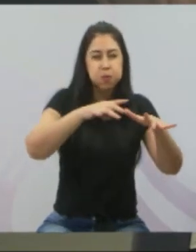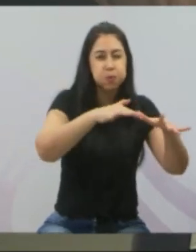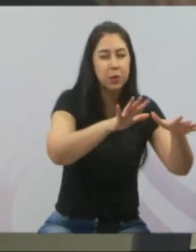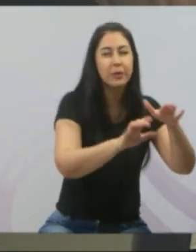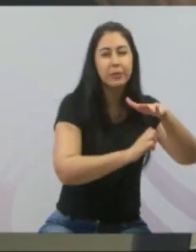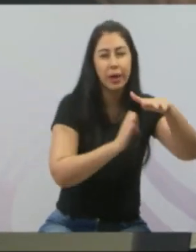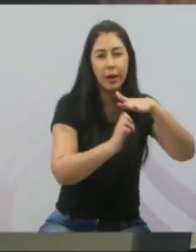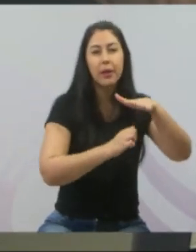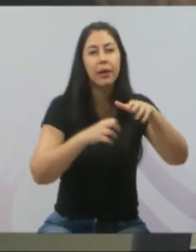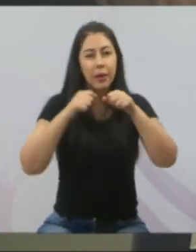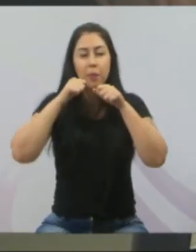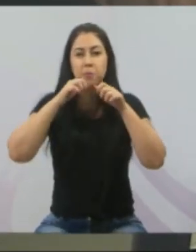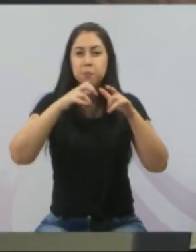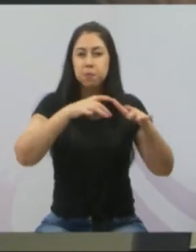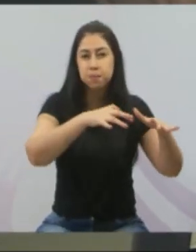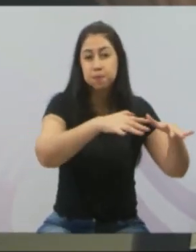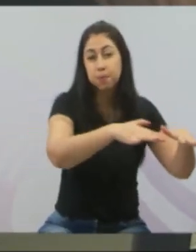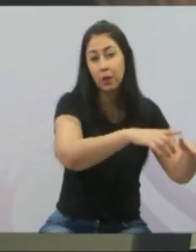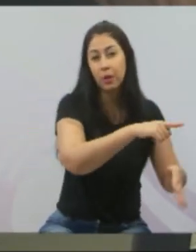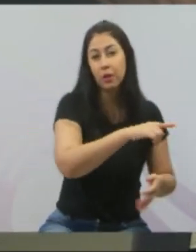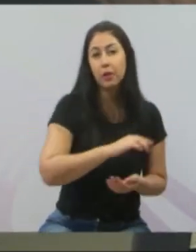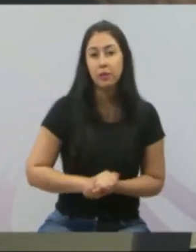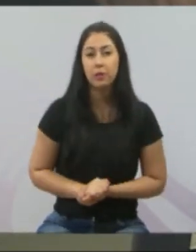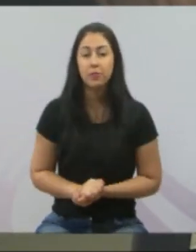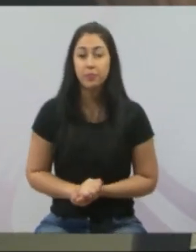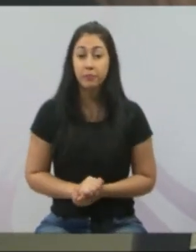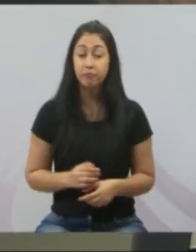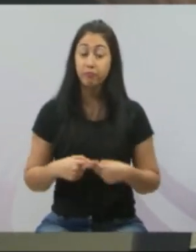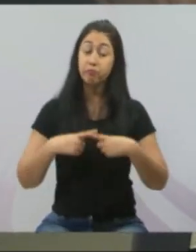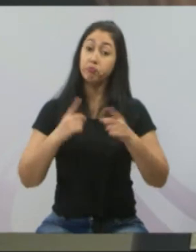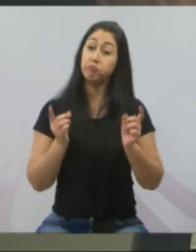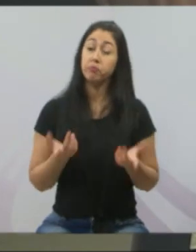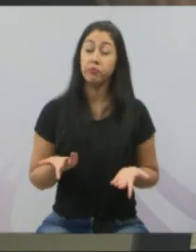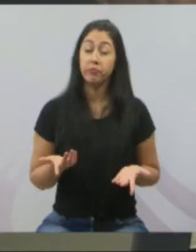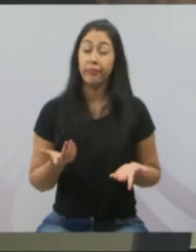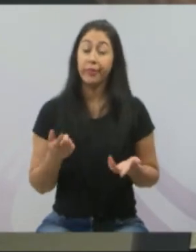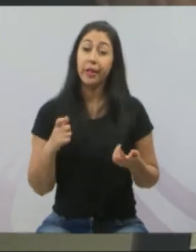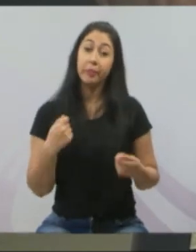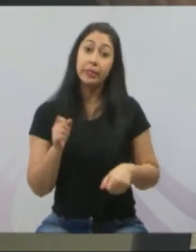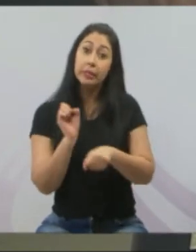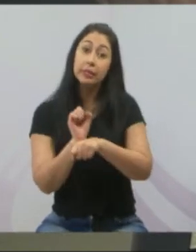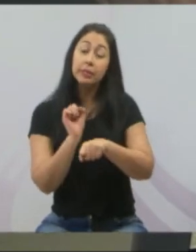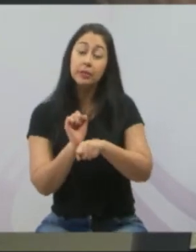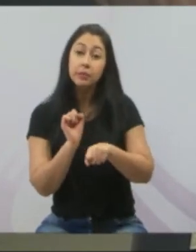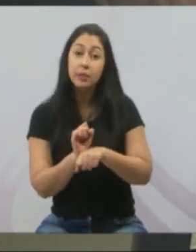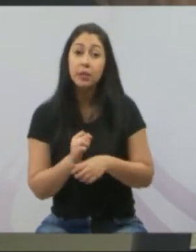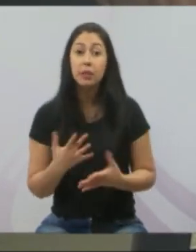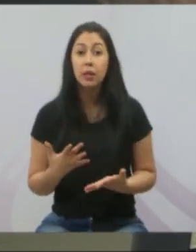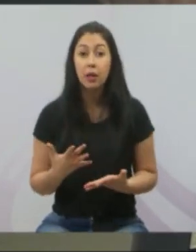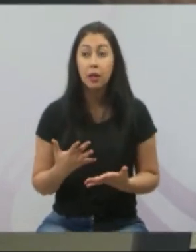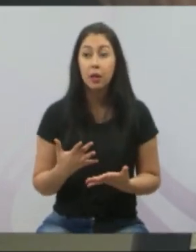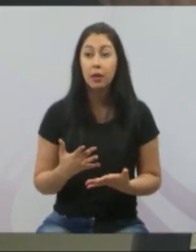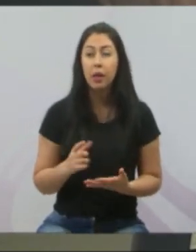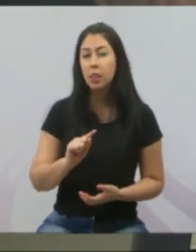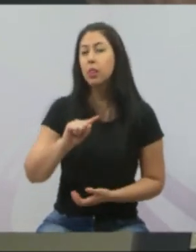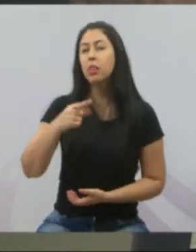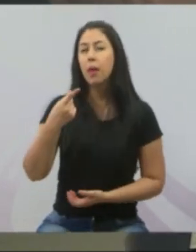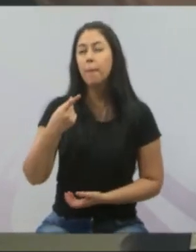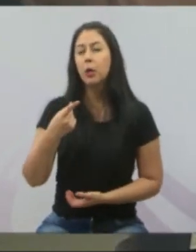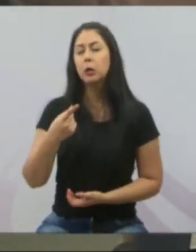estruturais. Desta forma, agendei reunião com o prefeito e a senhora Patrícia Giuliani, na época ocupava o cargo de Secretaria de Assistência Social.